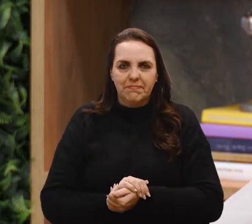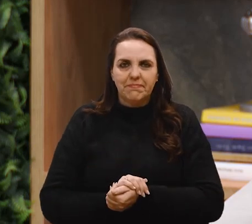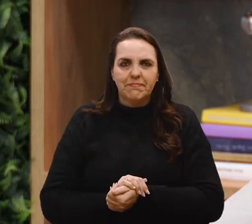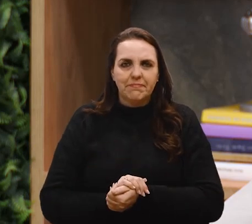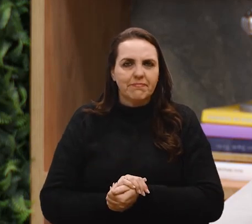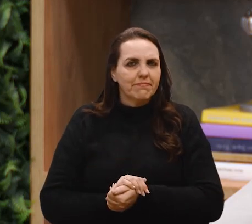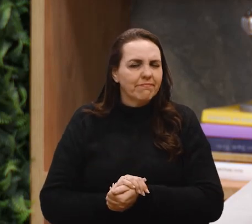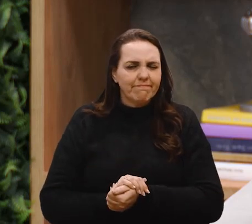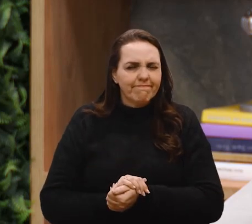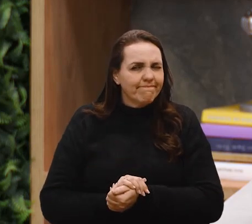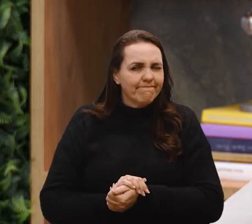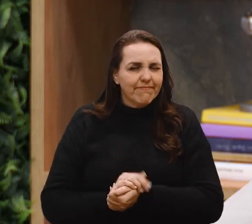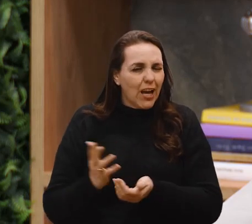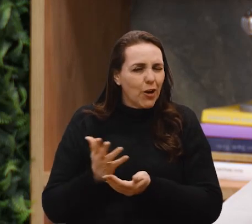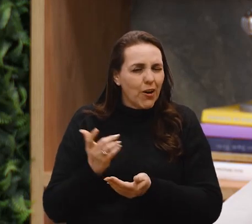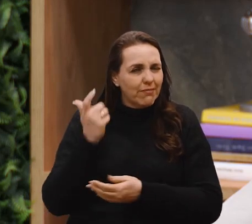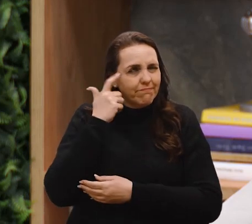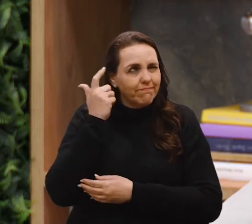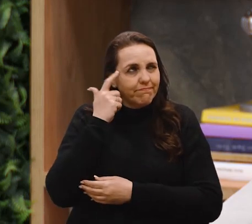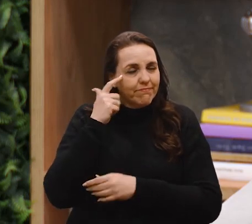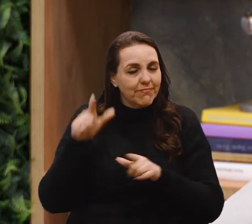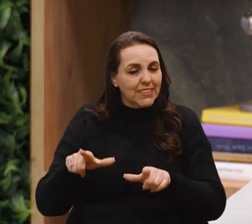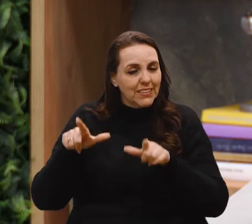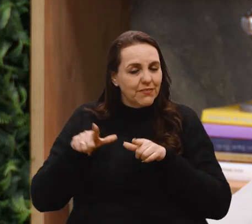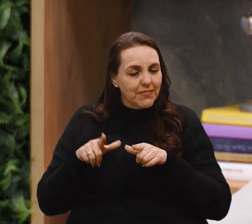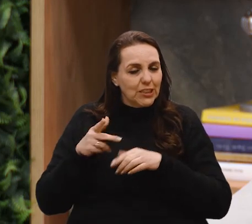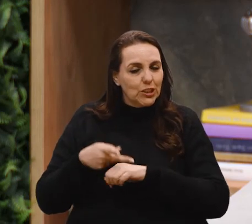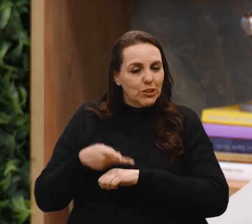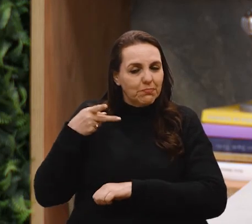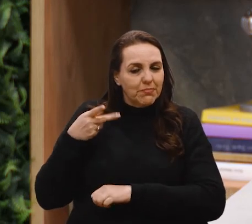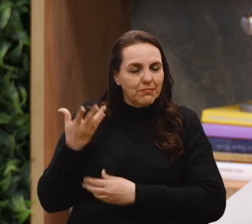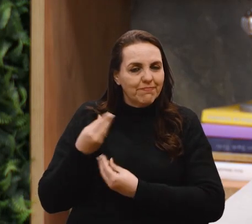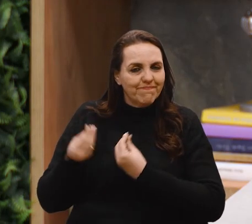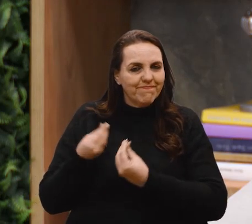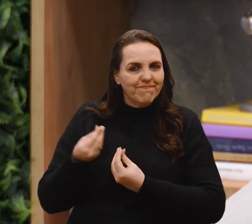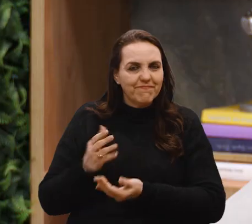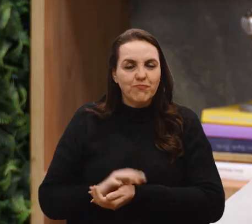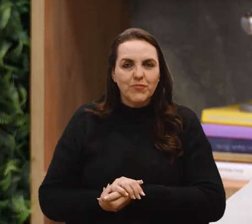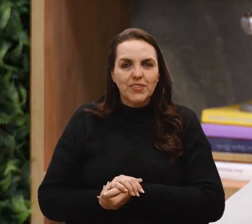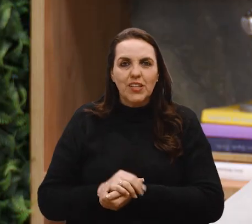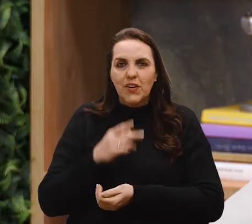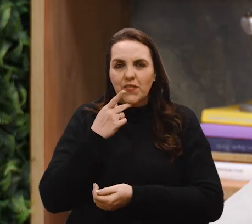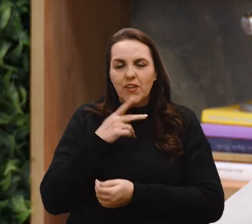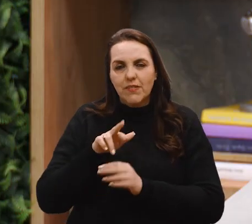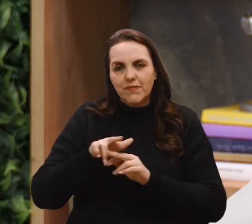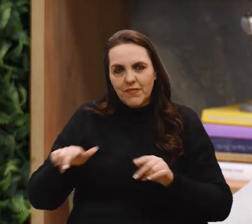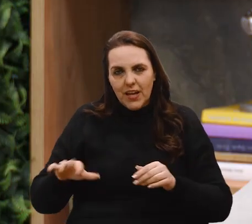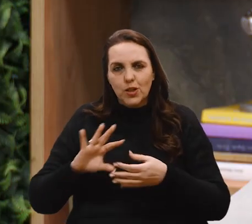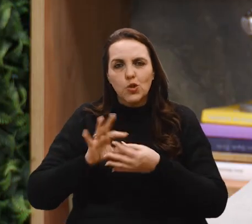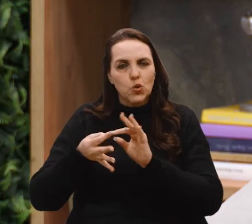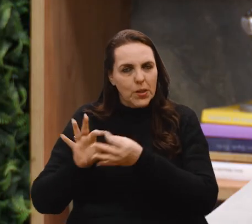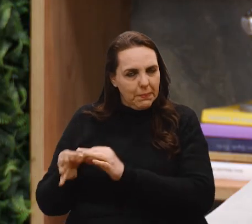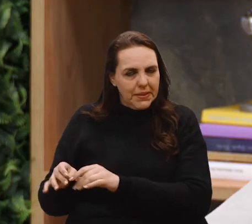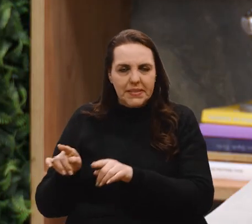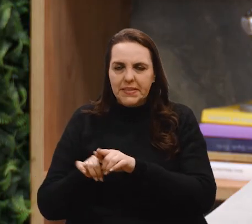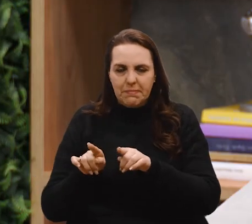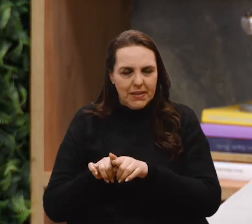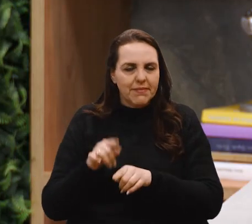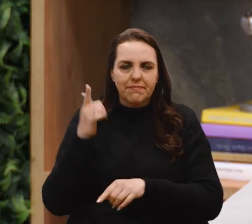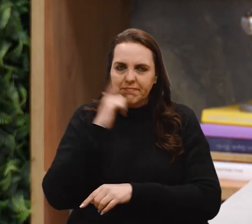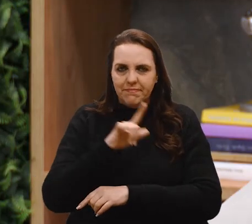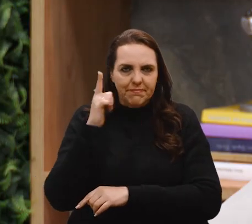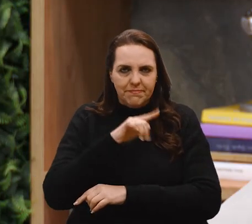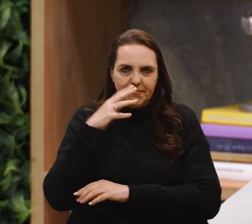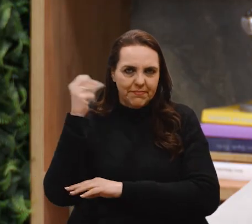título, eu também, eu acabo não falando muito disso, mas eu ganhei várias Olimpíadas também. Eu ganhei